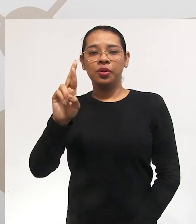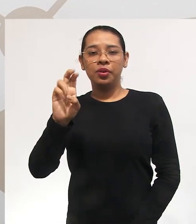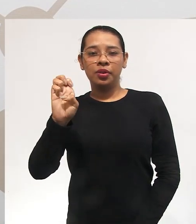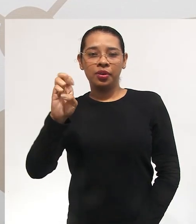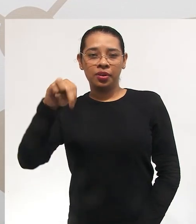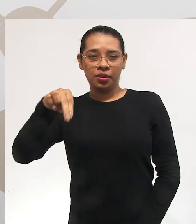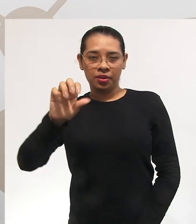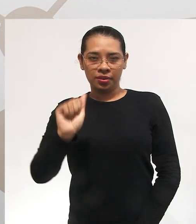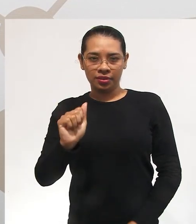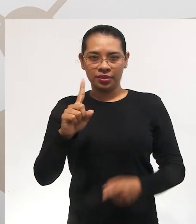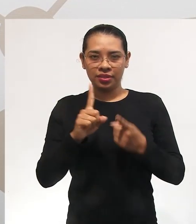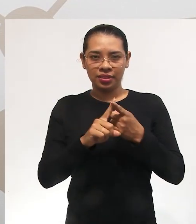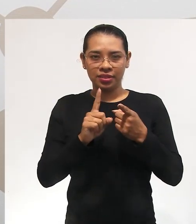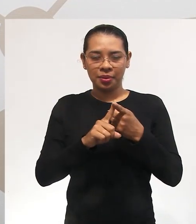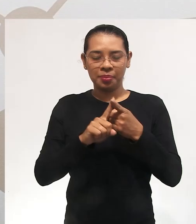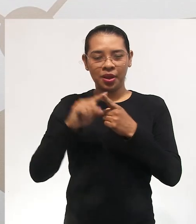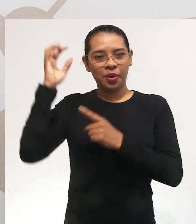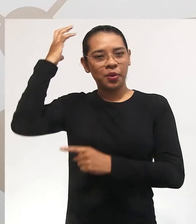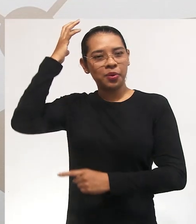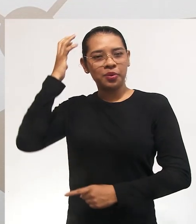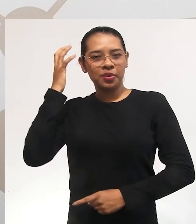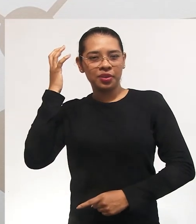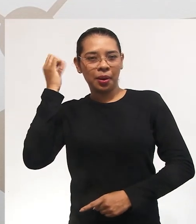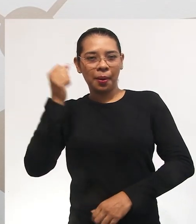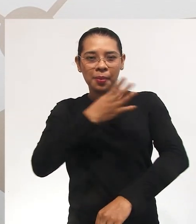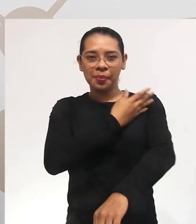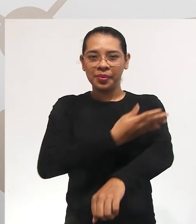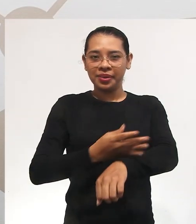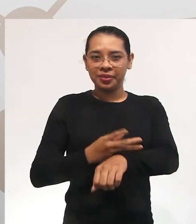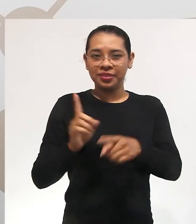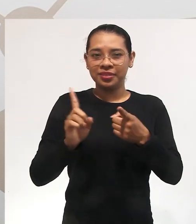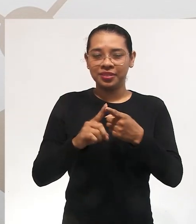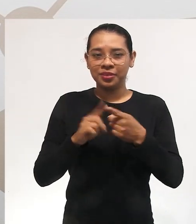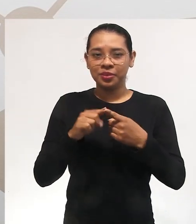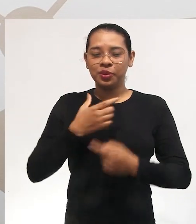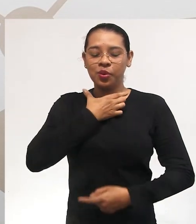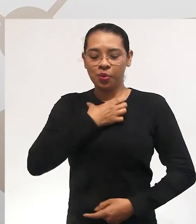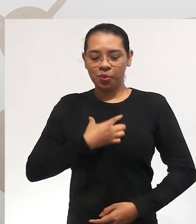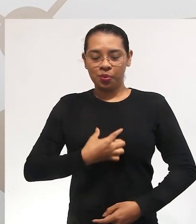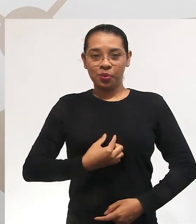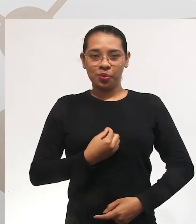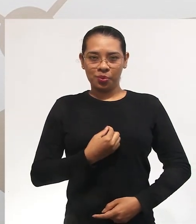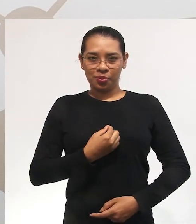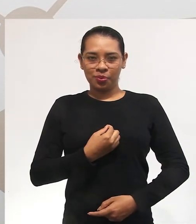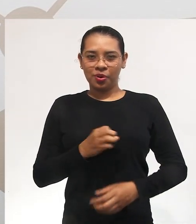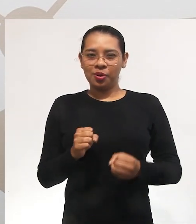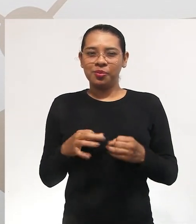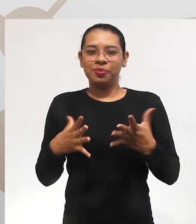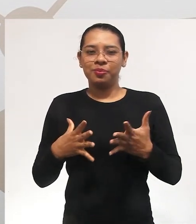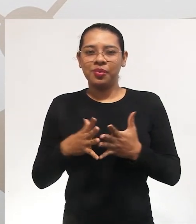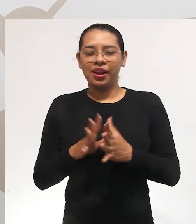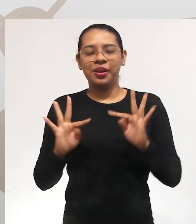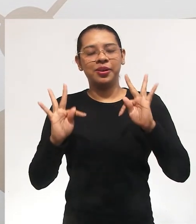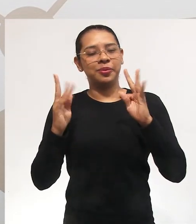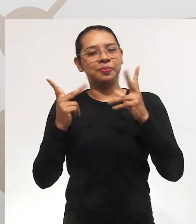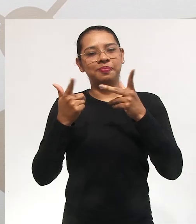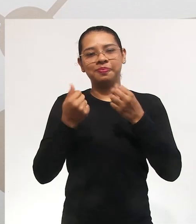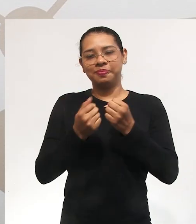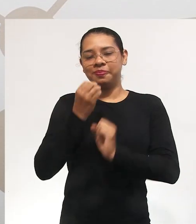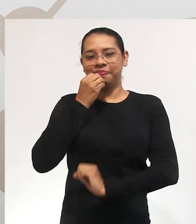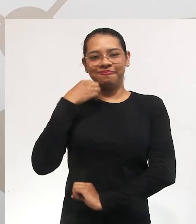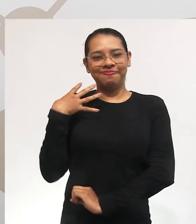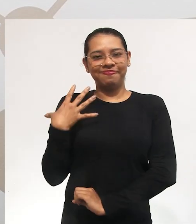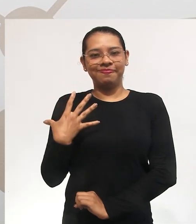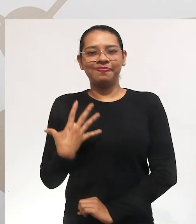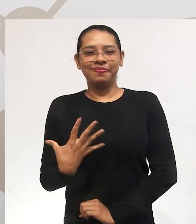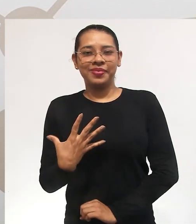sapato bege e um detalhe de um colar, porque o colar é tudo, né? É aquilo que destaca